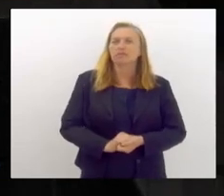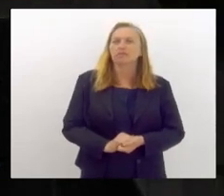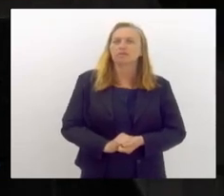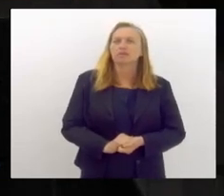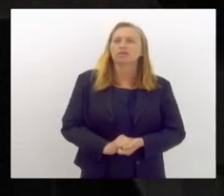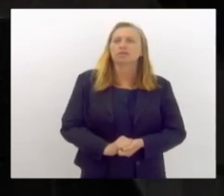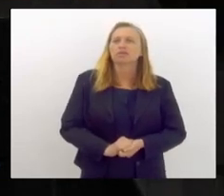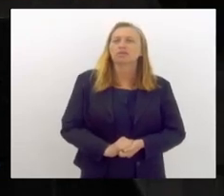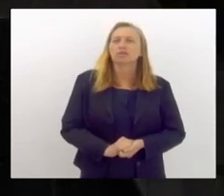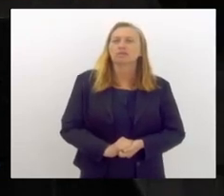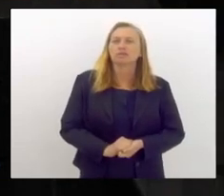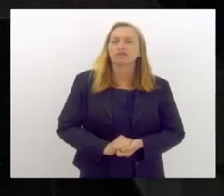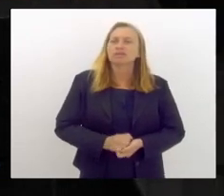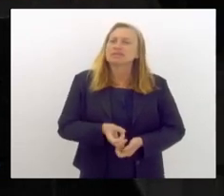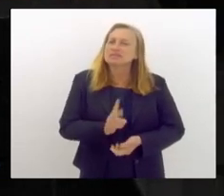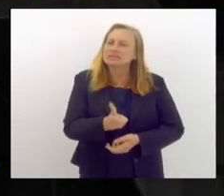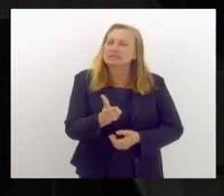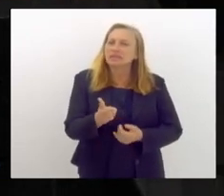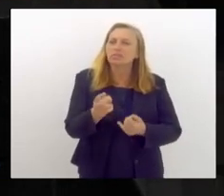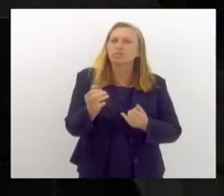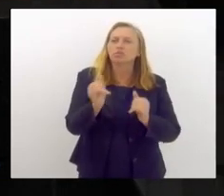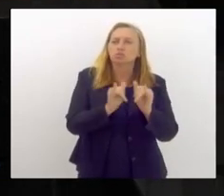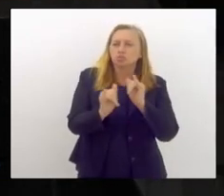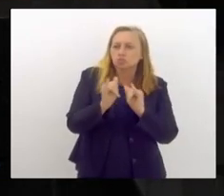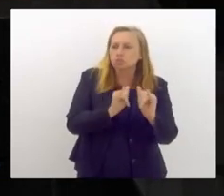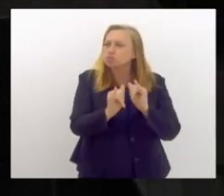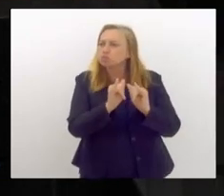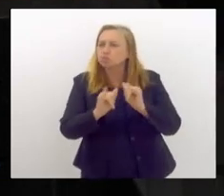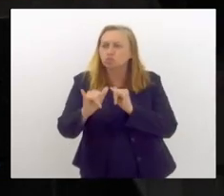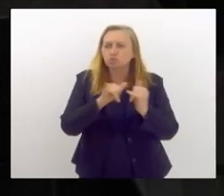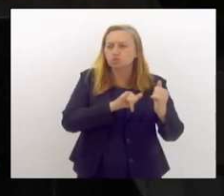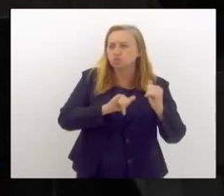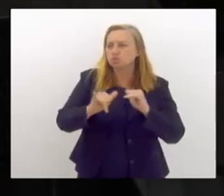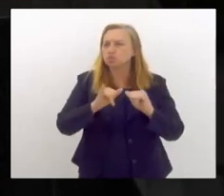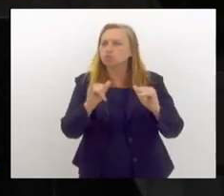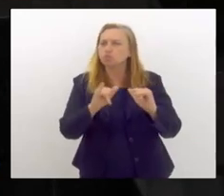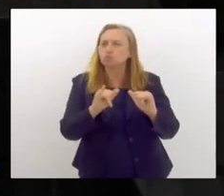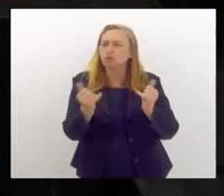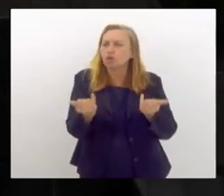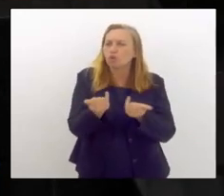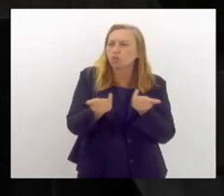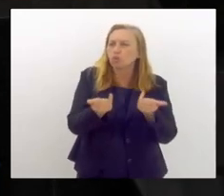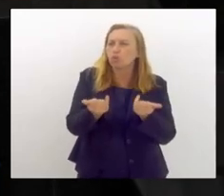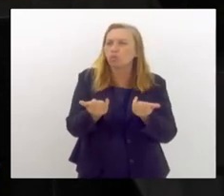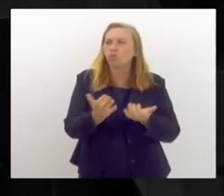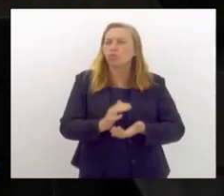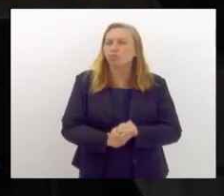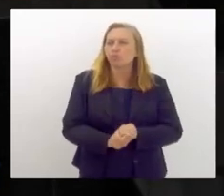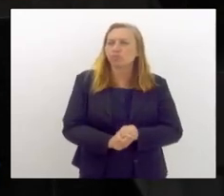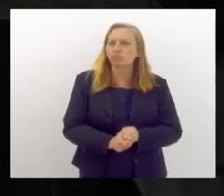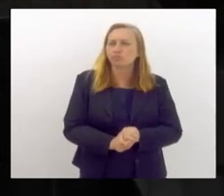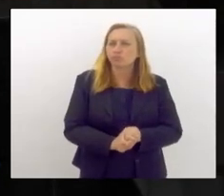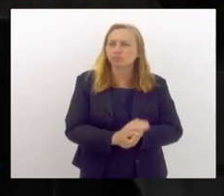que está sempre dando notícias em cima do fato.